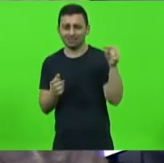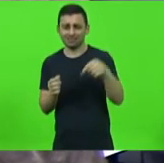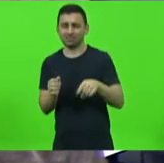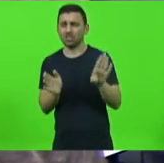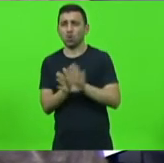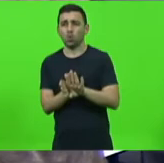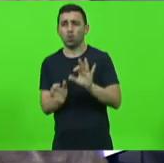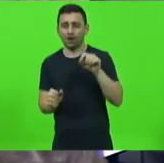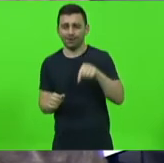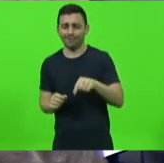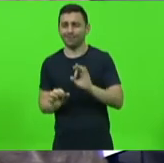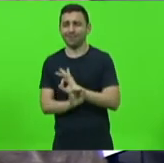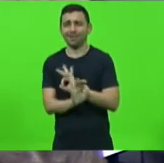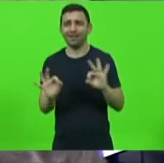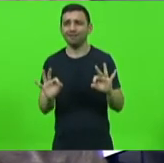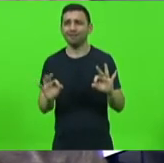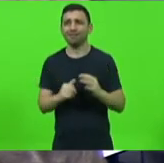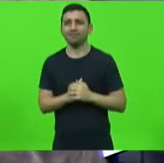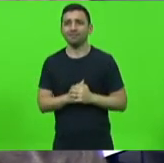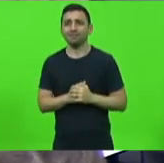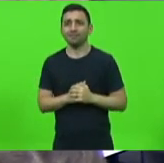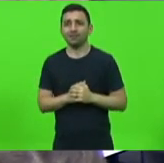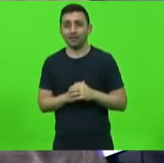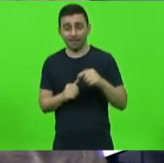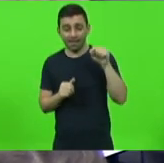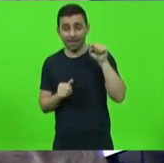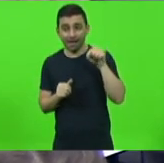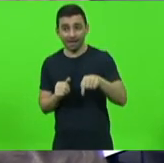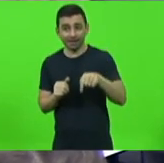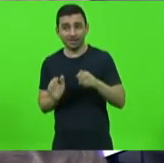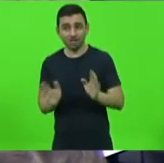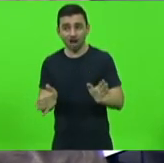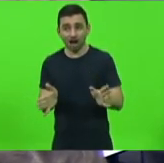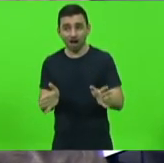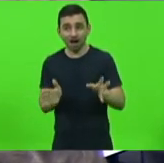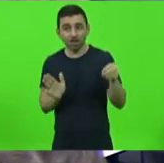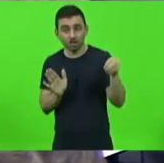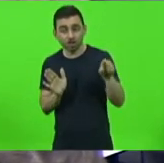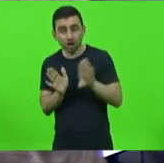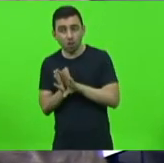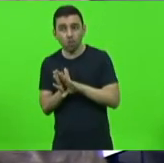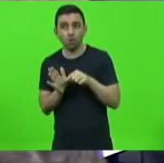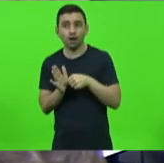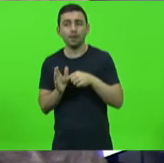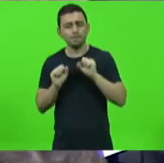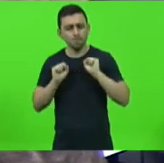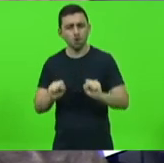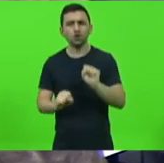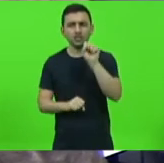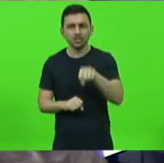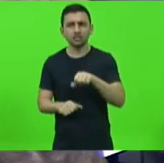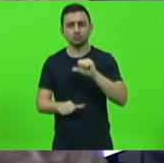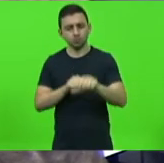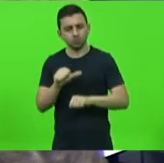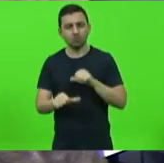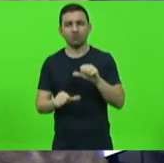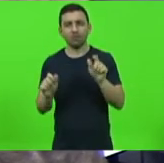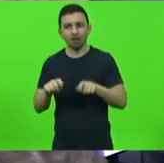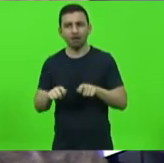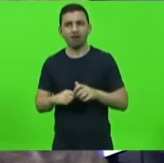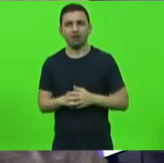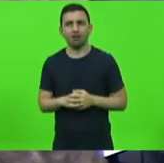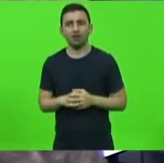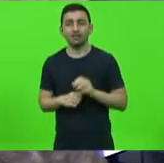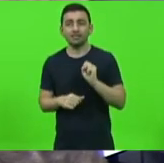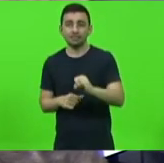argumento falso. Esse aqui já está aqui. Esse daqui a gente pode sim mexer. E se lá